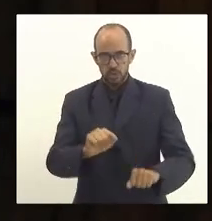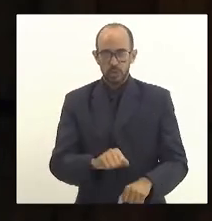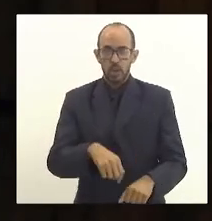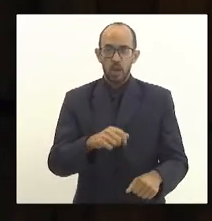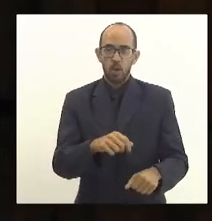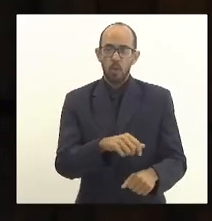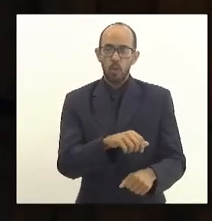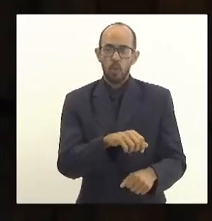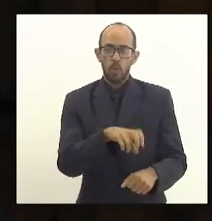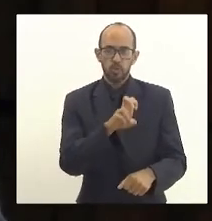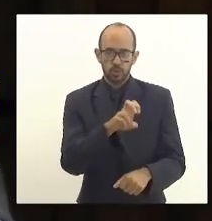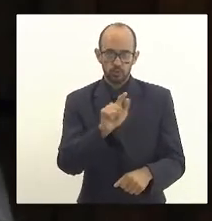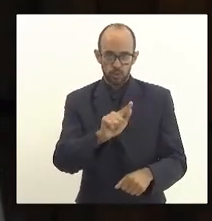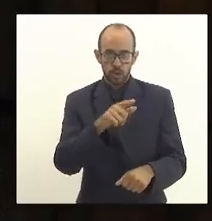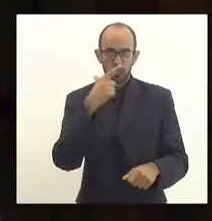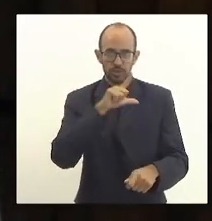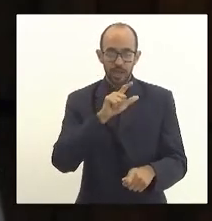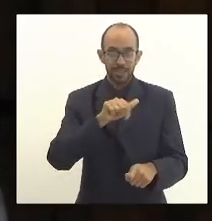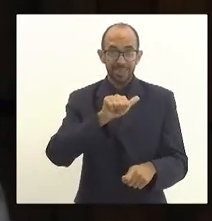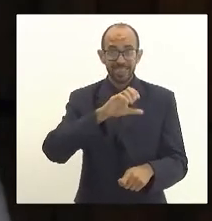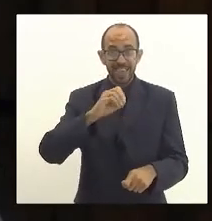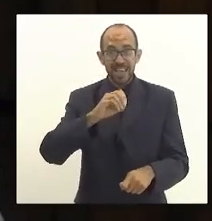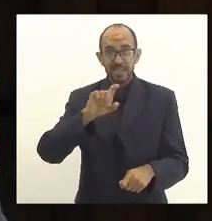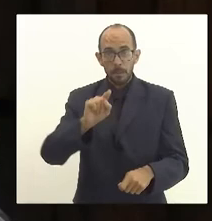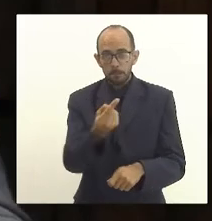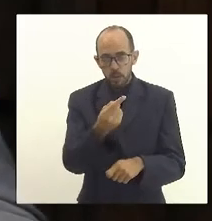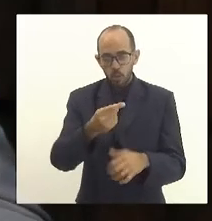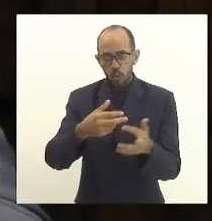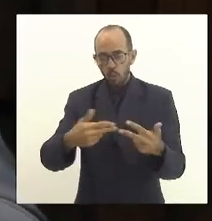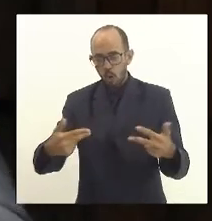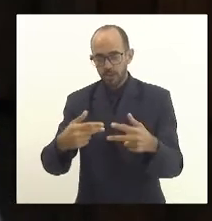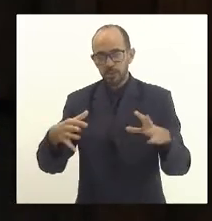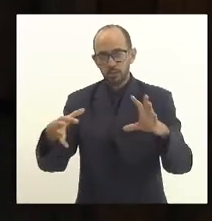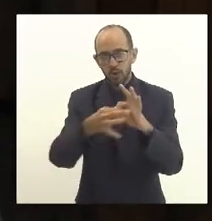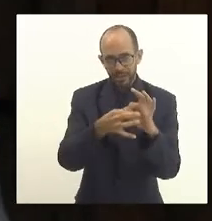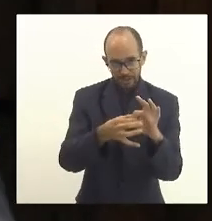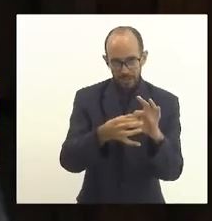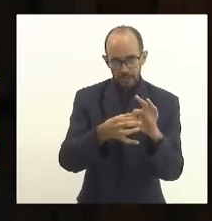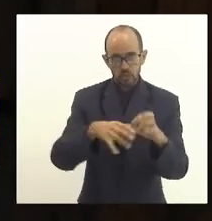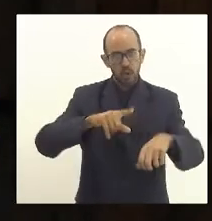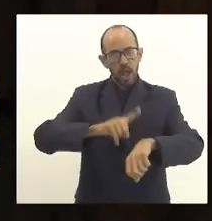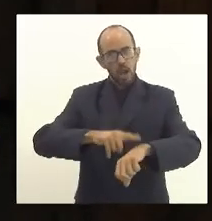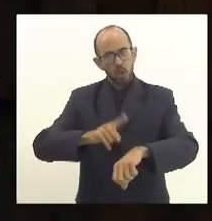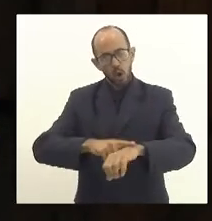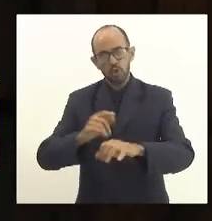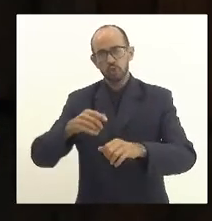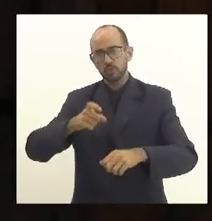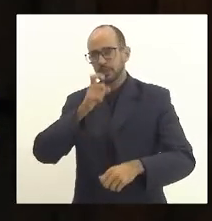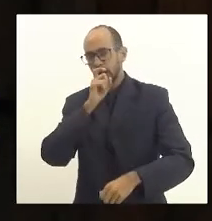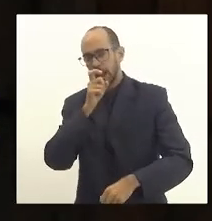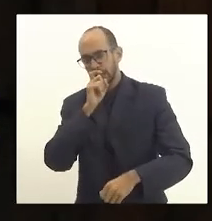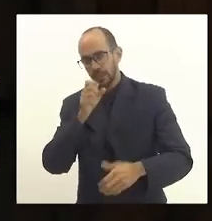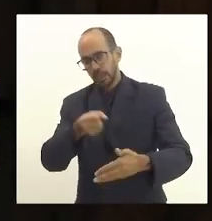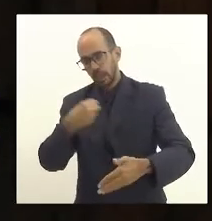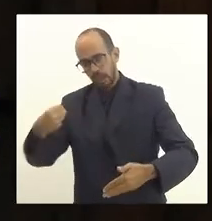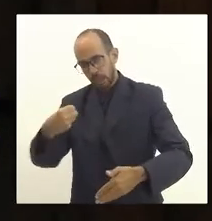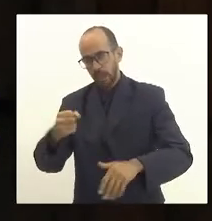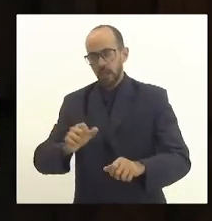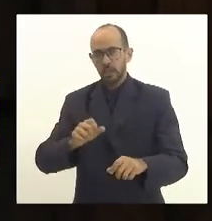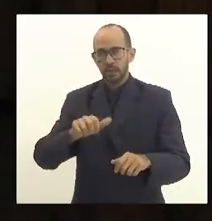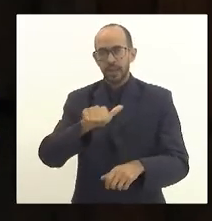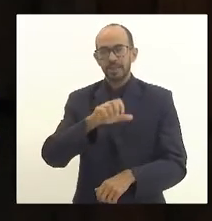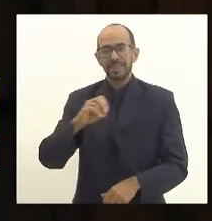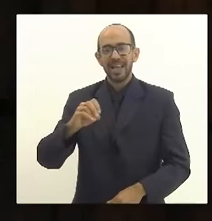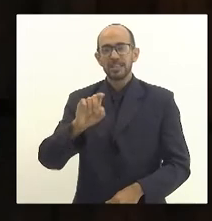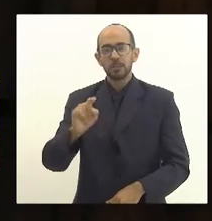mil coisas, né? Quando eu digo coisas, é um carro, uma geladeira, uma televisão, um relógio, uma roupa, 10 mil por metro